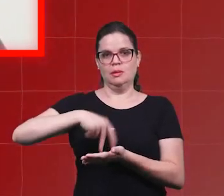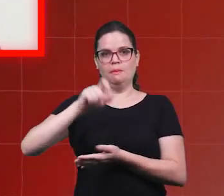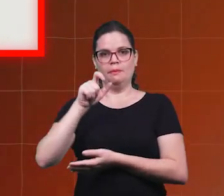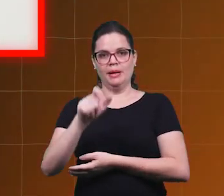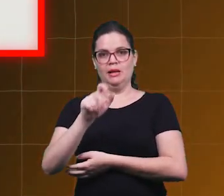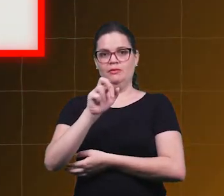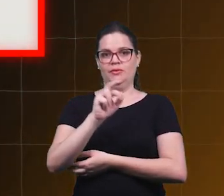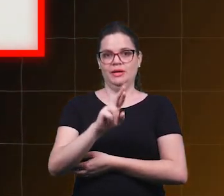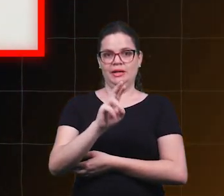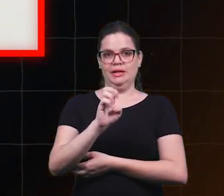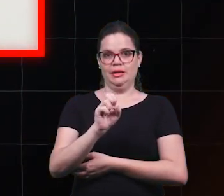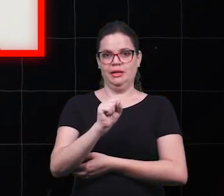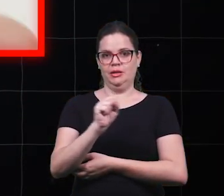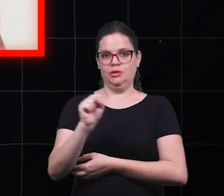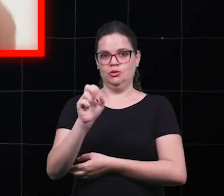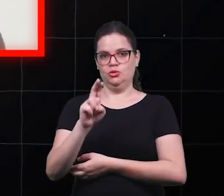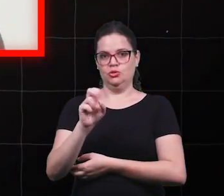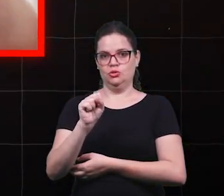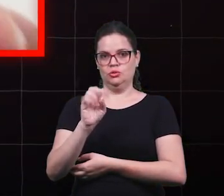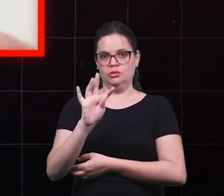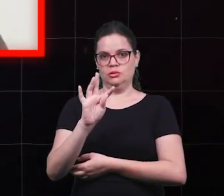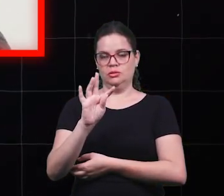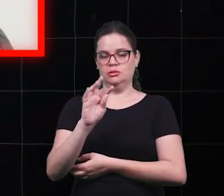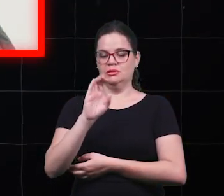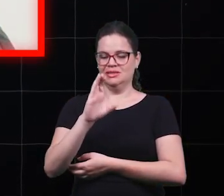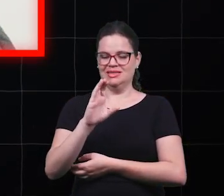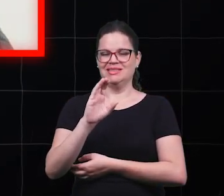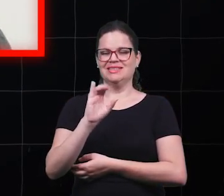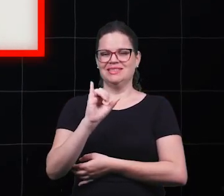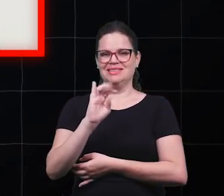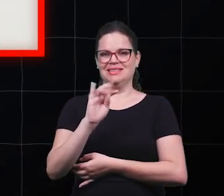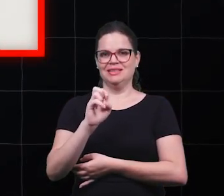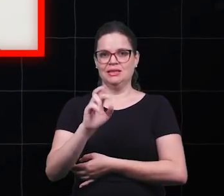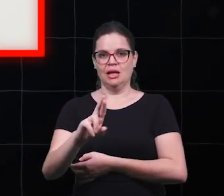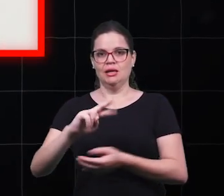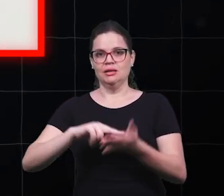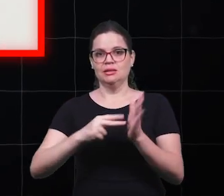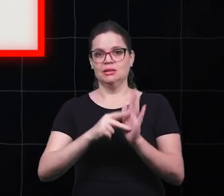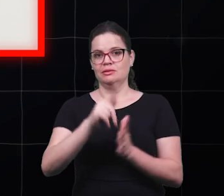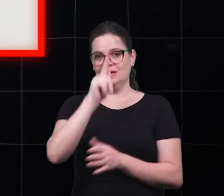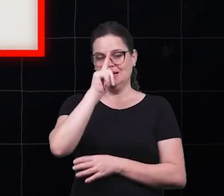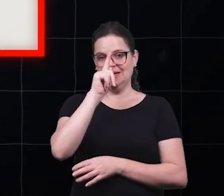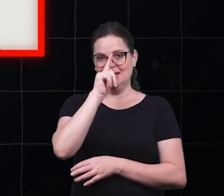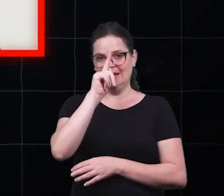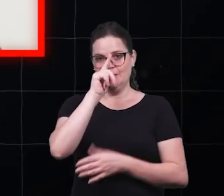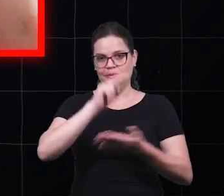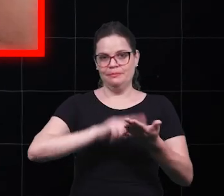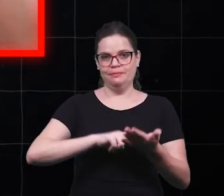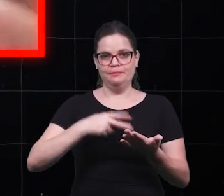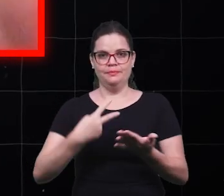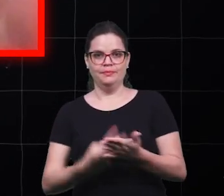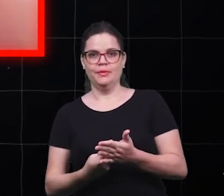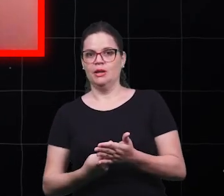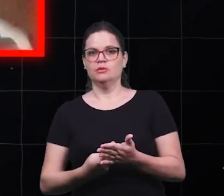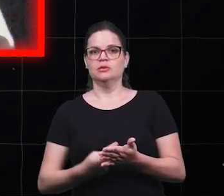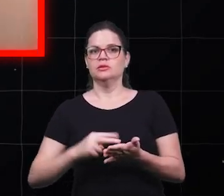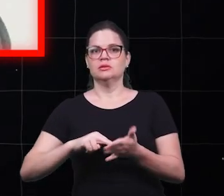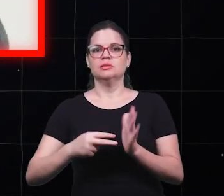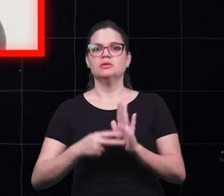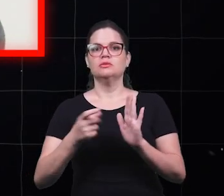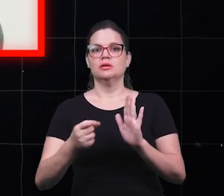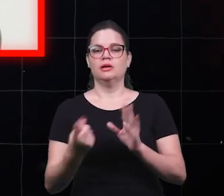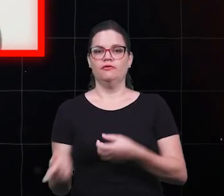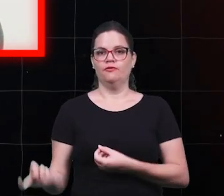ressurreição, a gente fala de um termo que está em grego, que significa anastase, que quer dizer um conceito simples, de